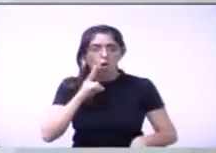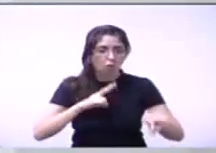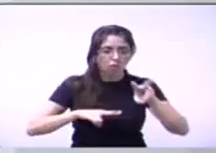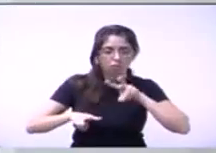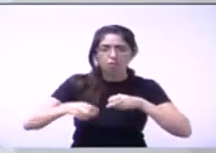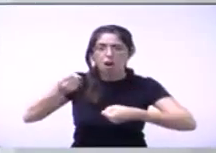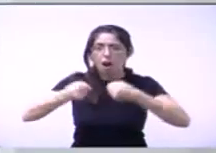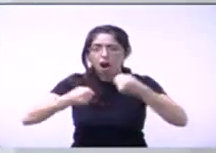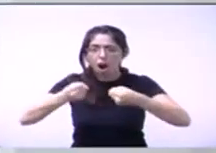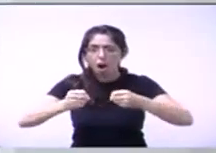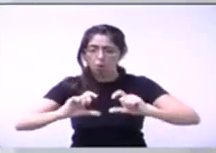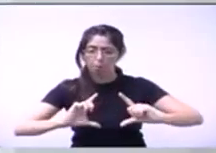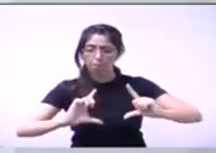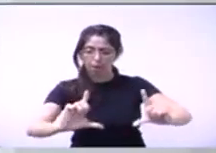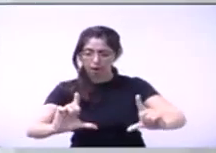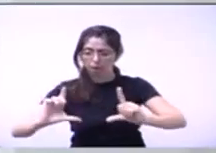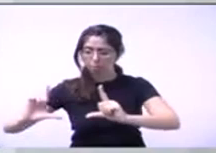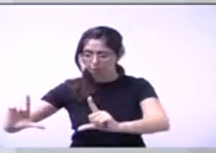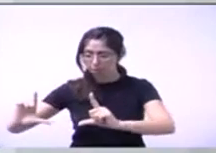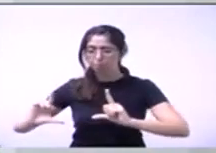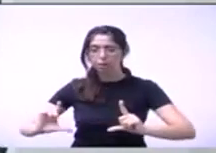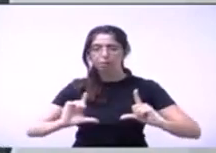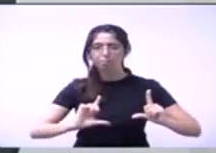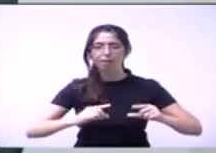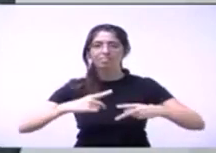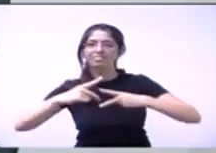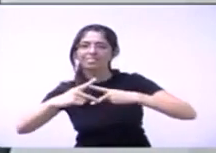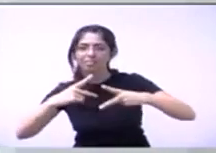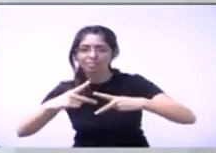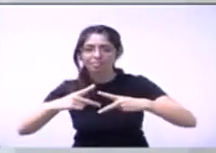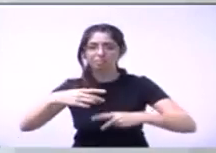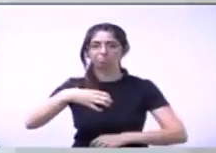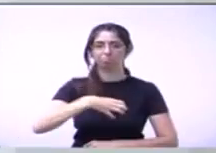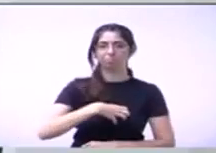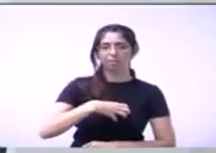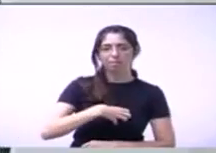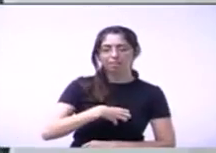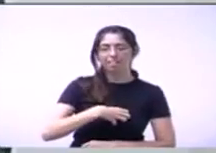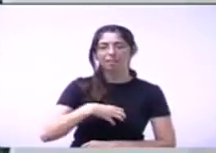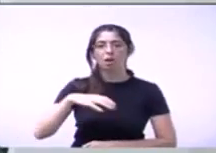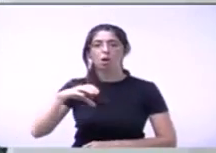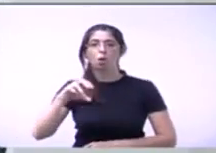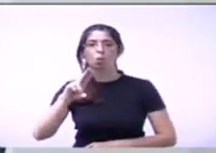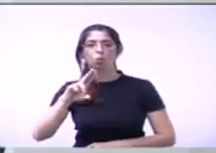Paulínia, São José em Paulínia, e Paulínia não pode ir para esses lugares.